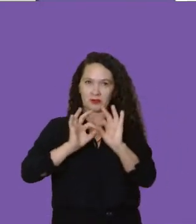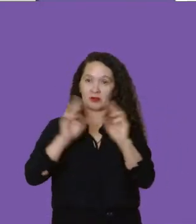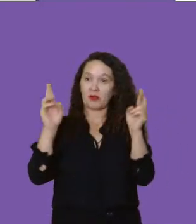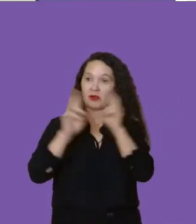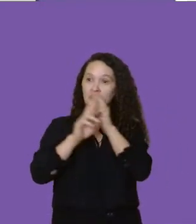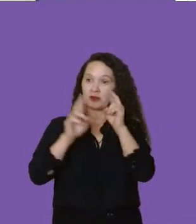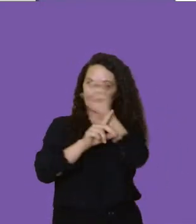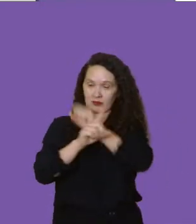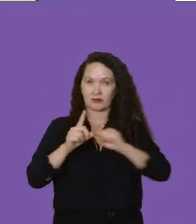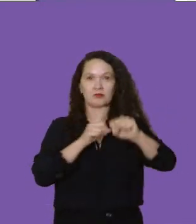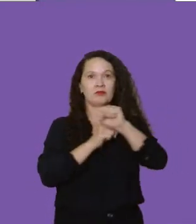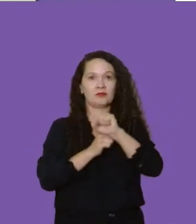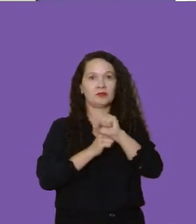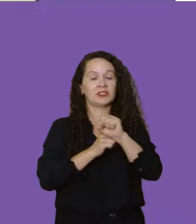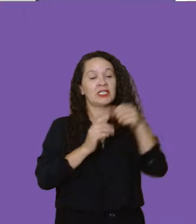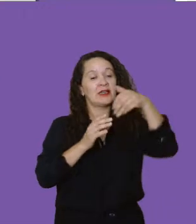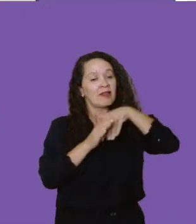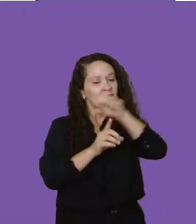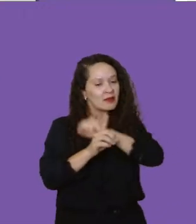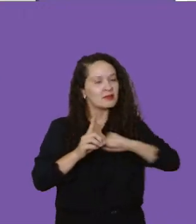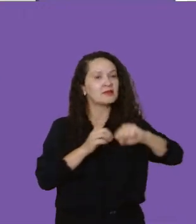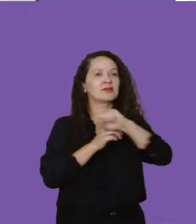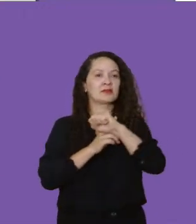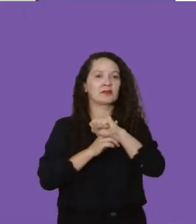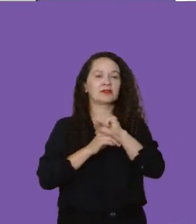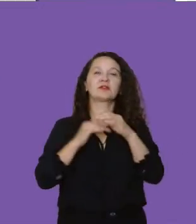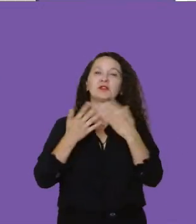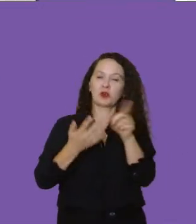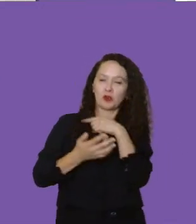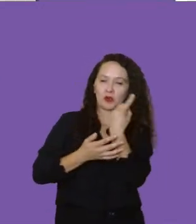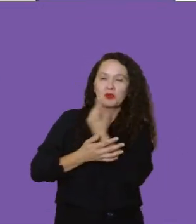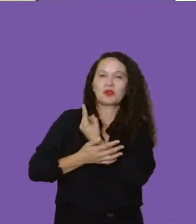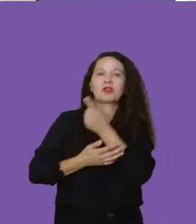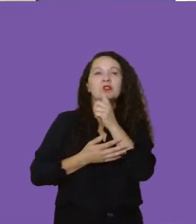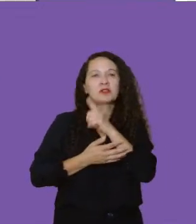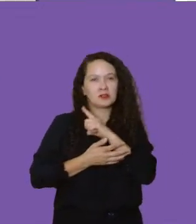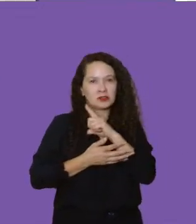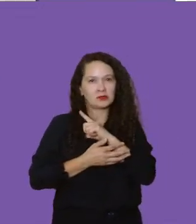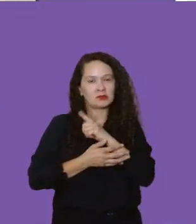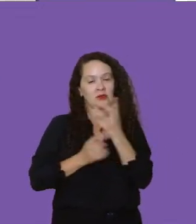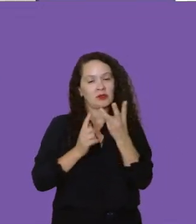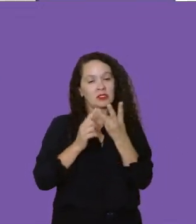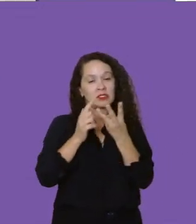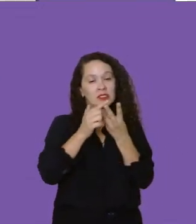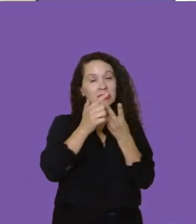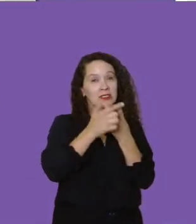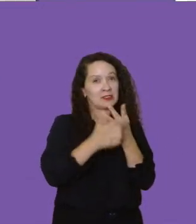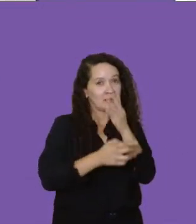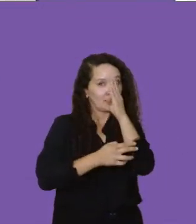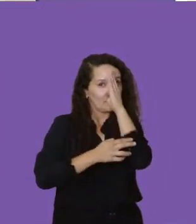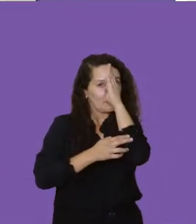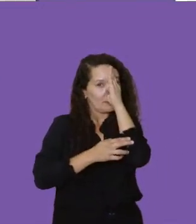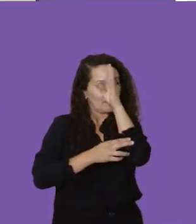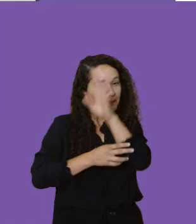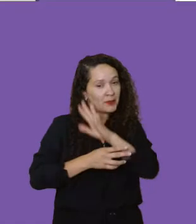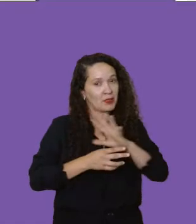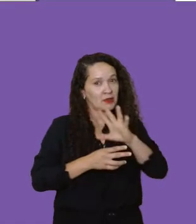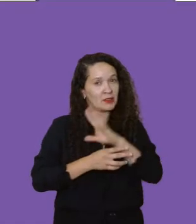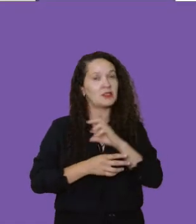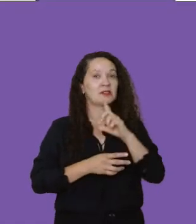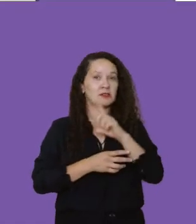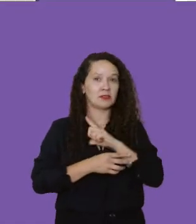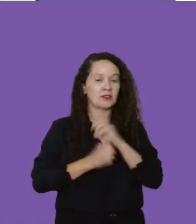relações sociais numa sociedade. Então, nós temos 3 elementos que